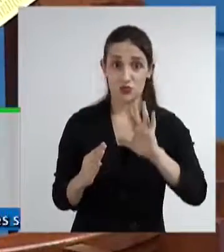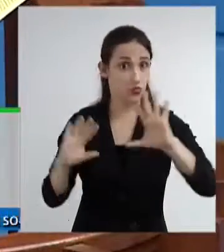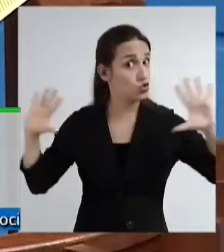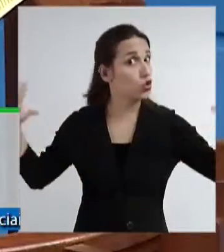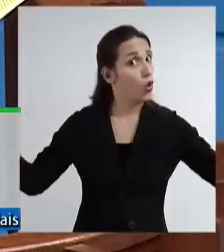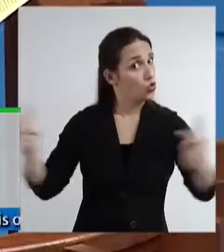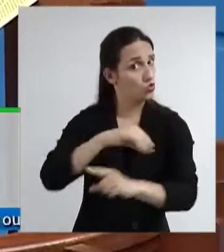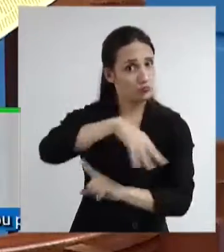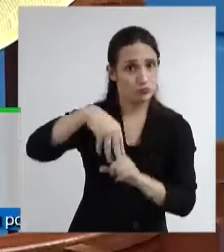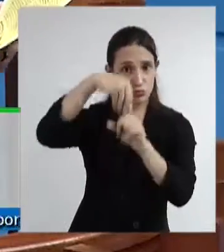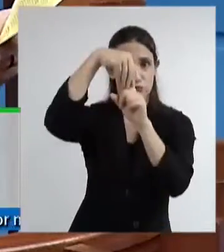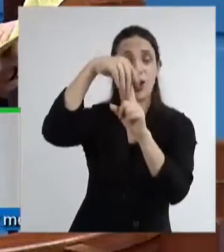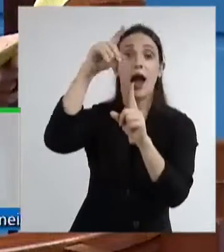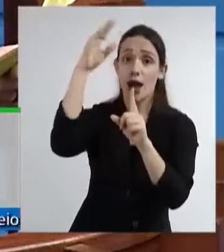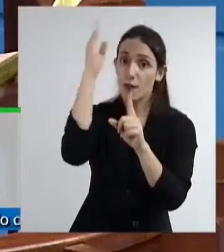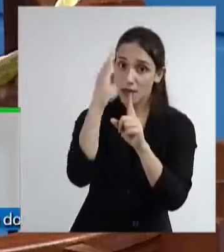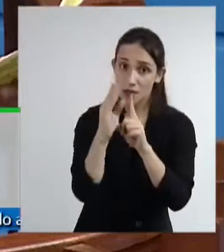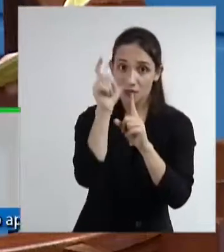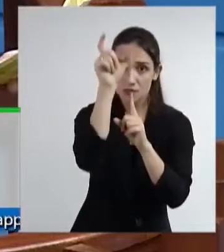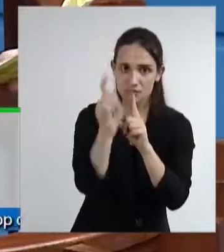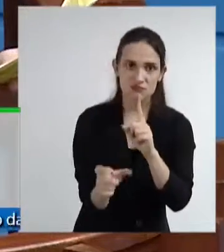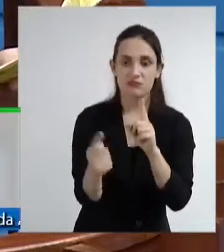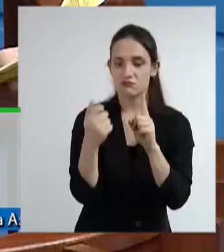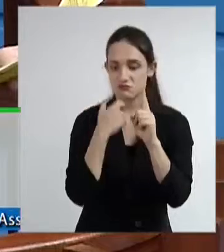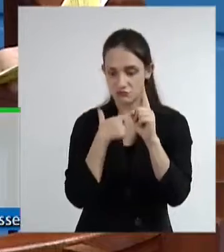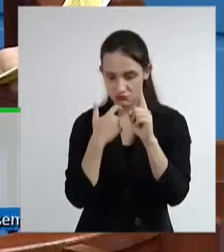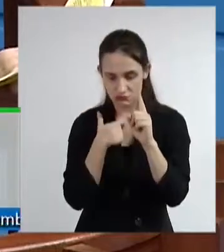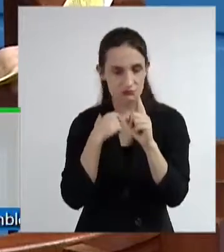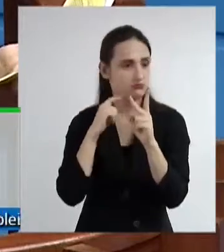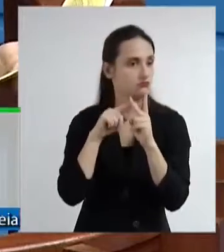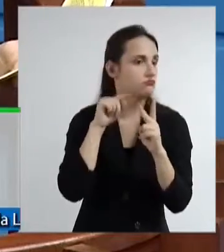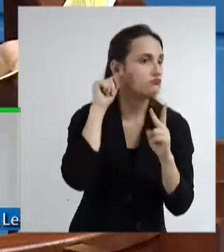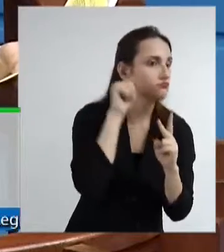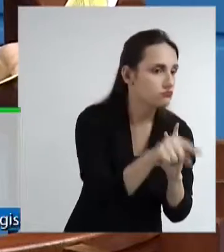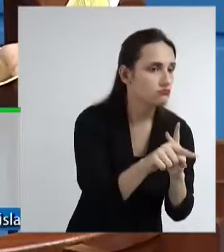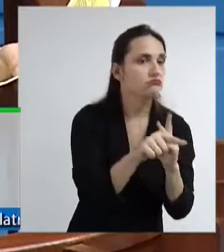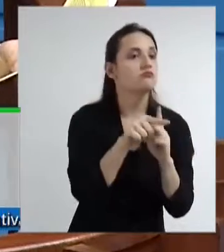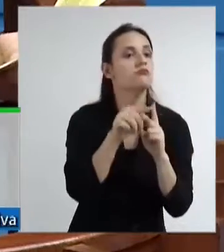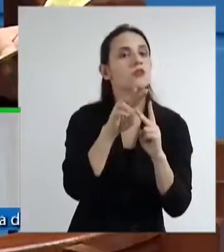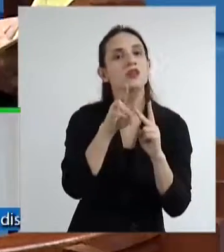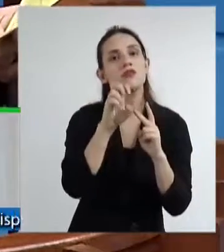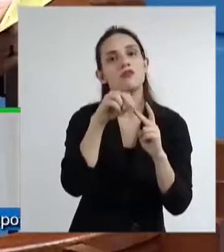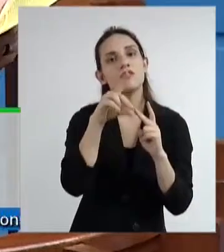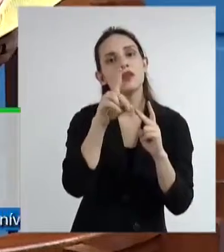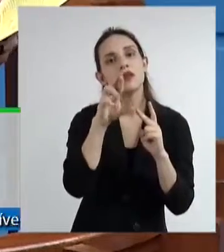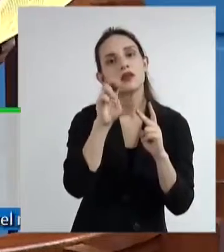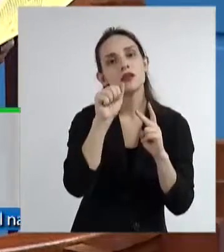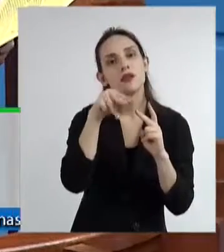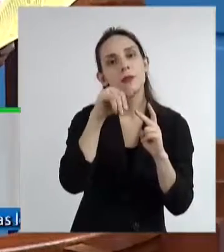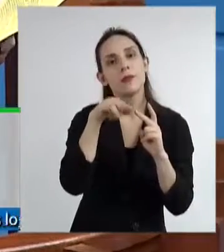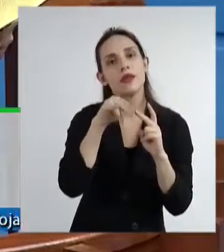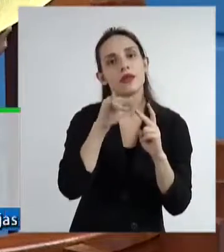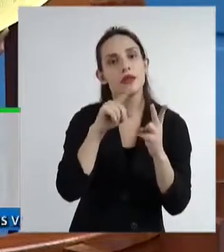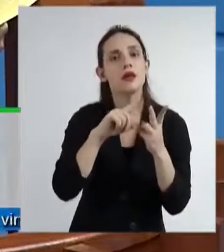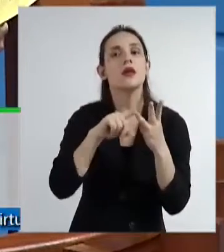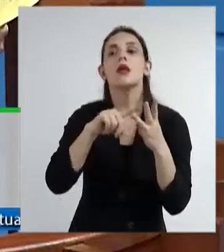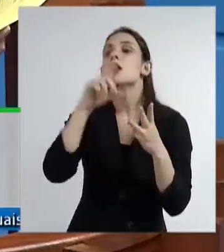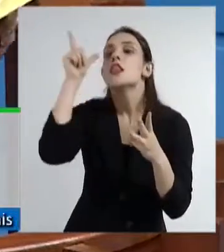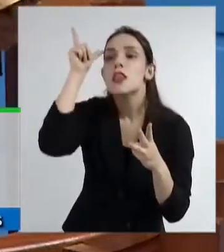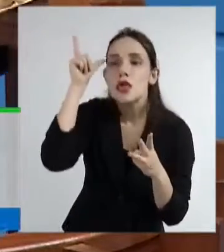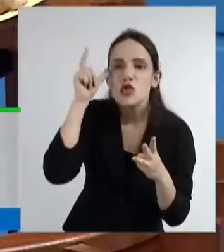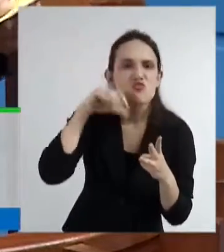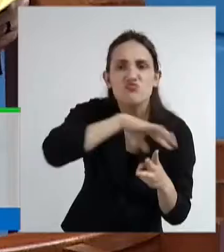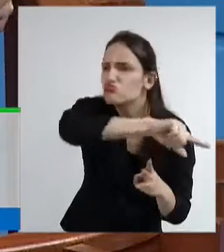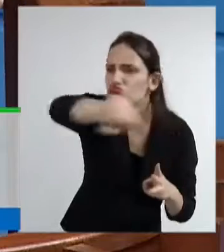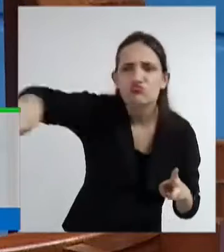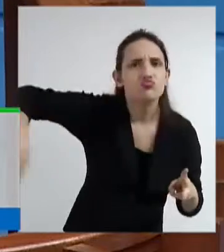de um modo geral, eu, deputado Vendramini, deputado Lídio Lopes,